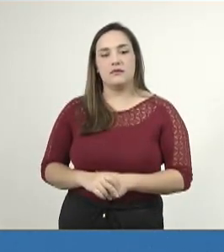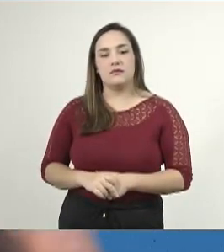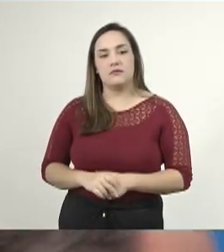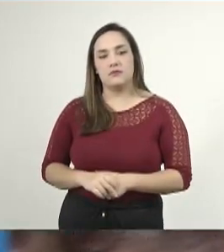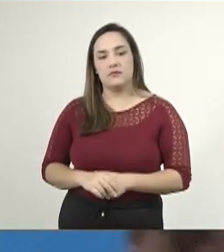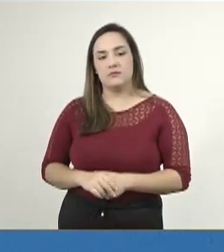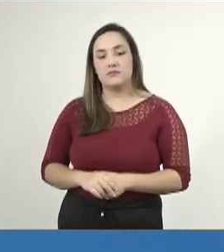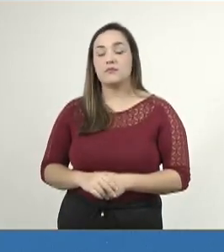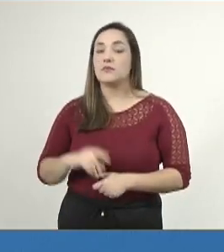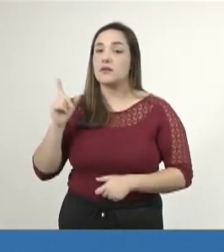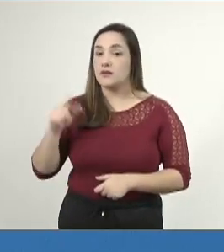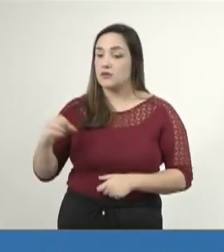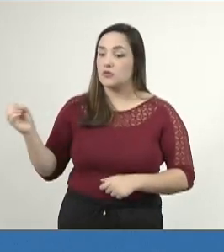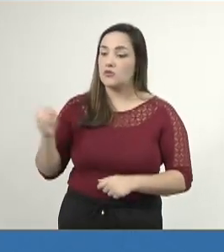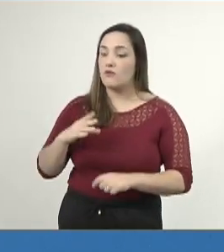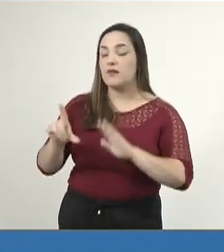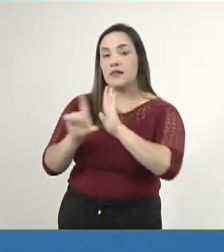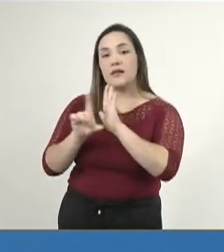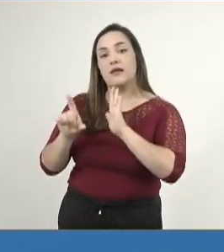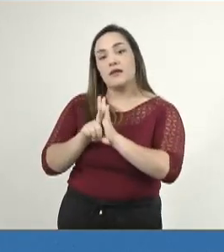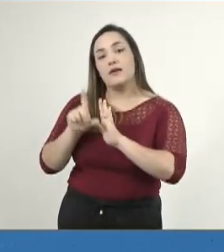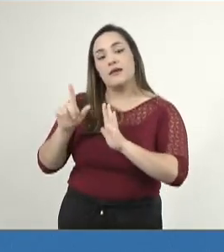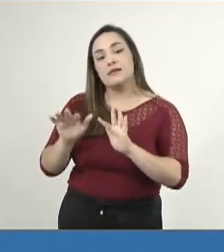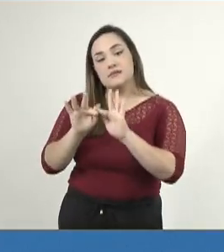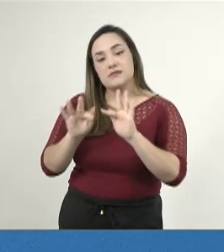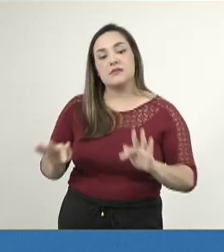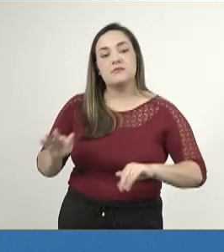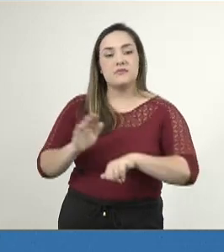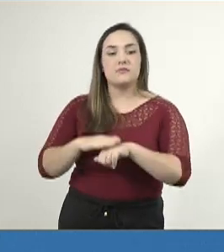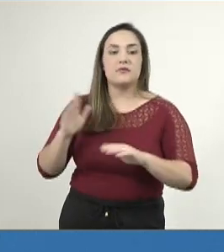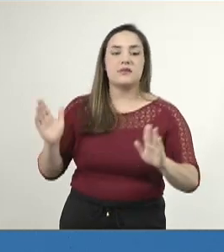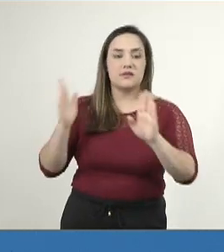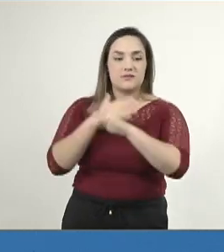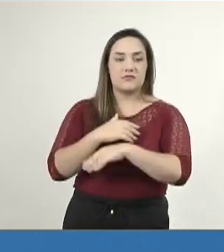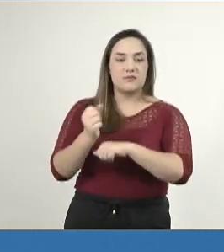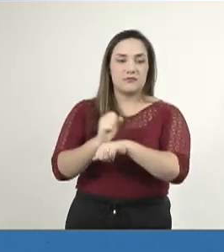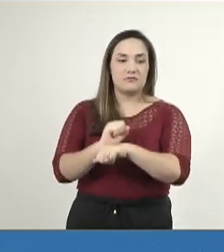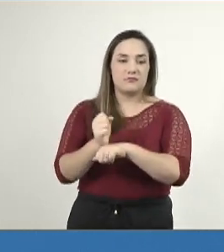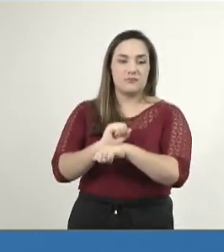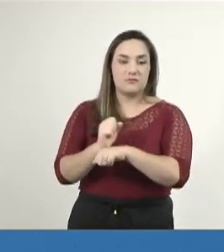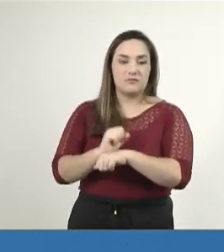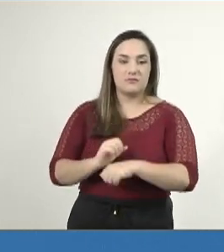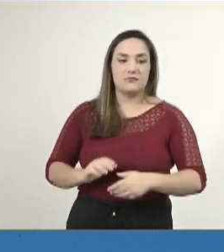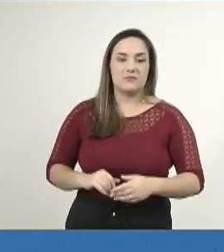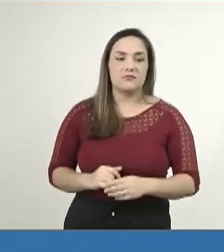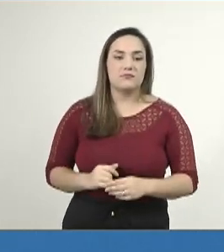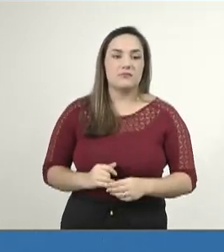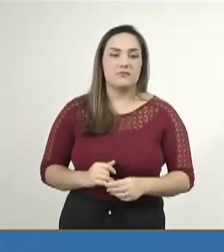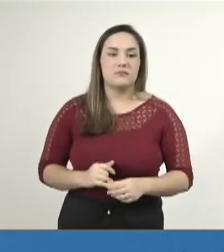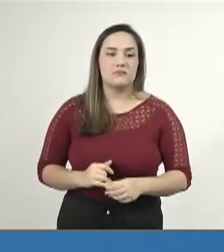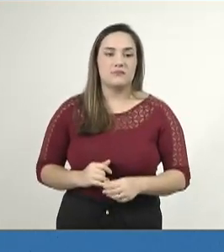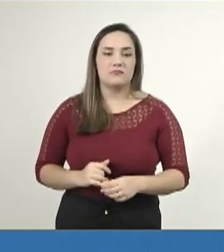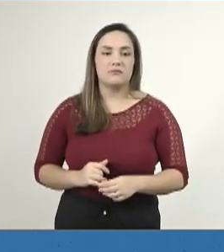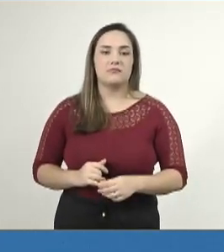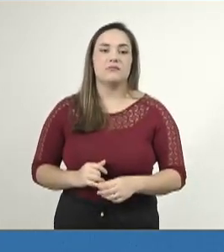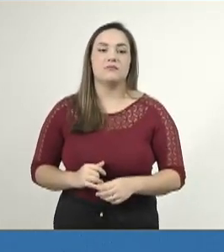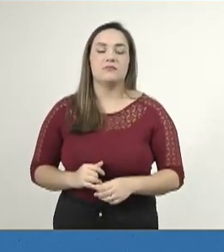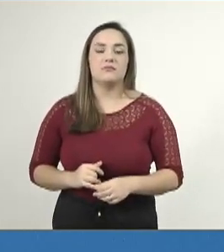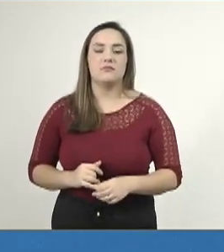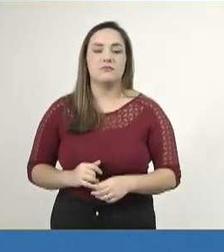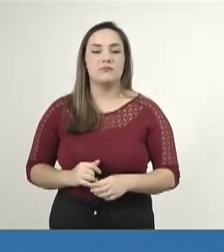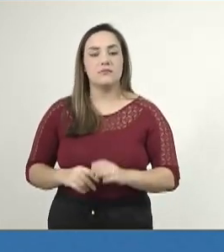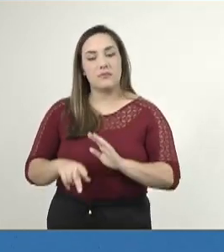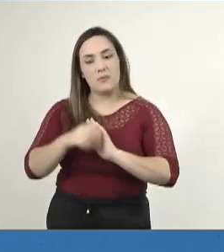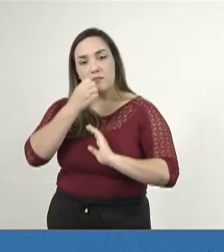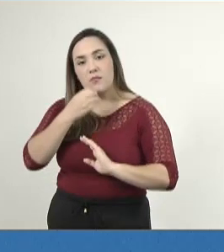nova legislação é a simplificação do processo de transferência de veículos, tornando-o mais acessível e menos burocrático para os